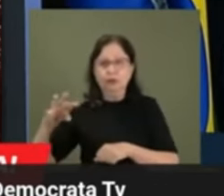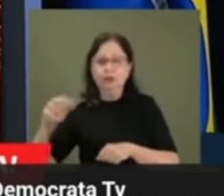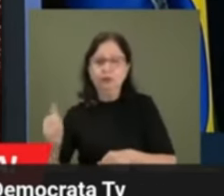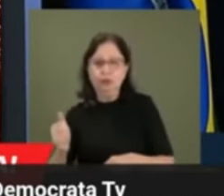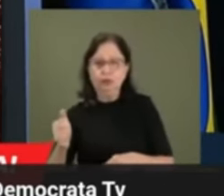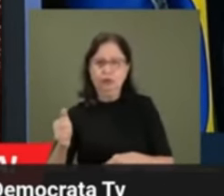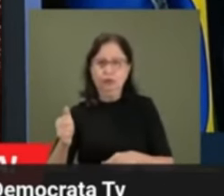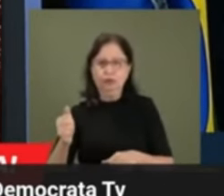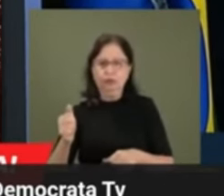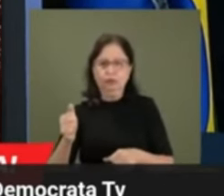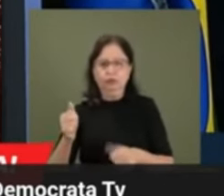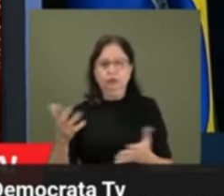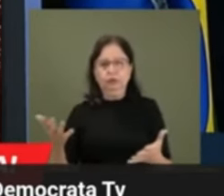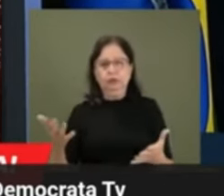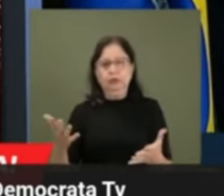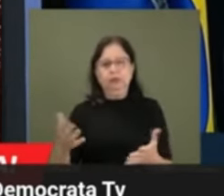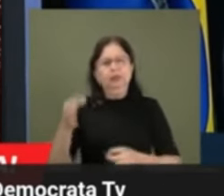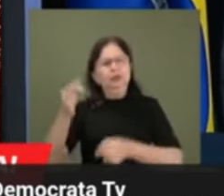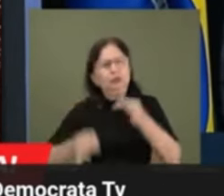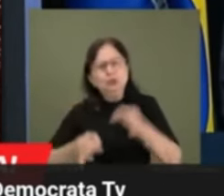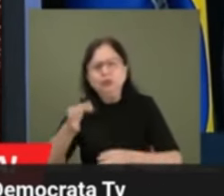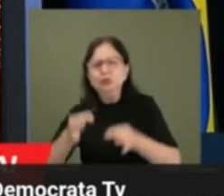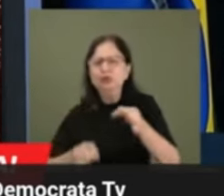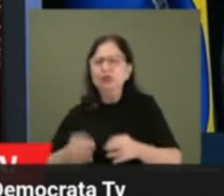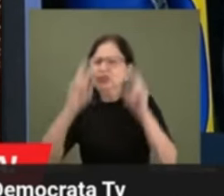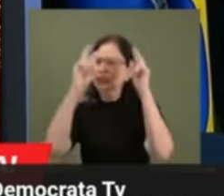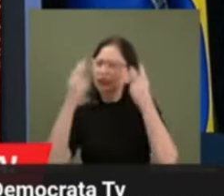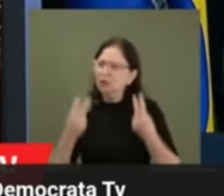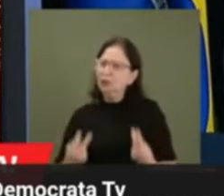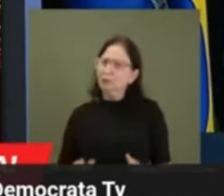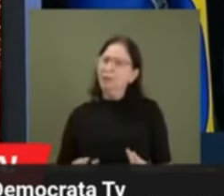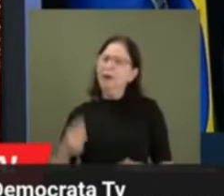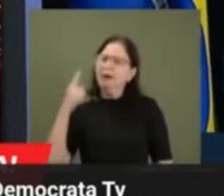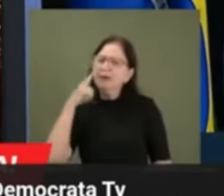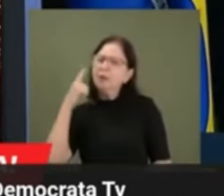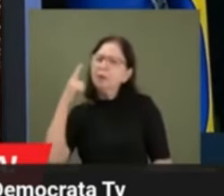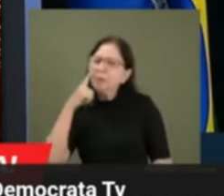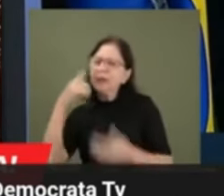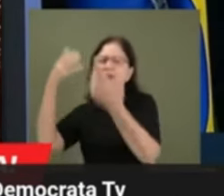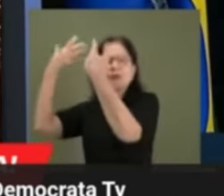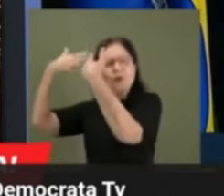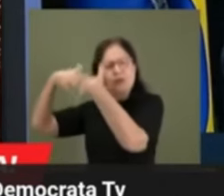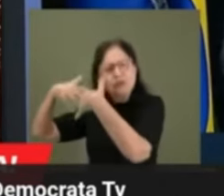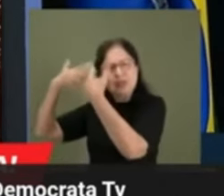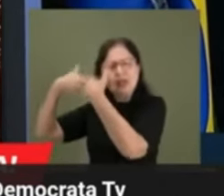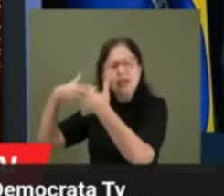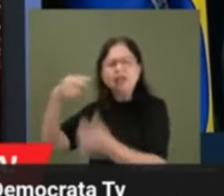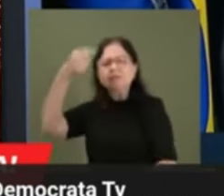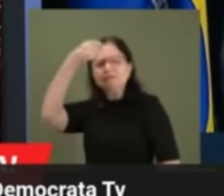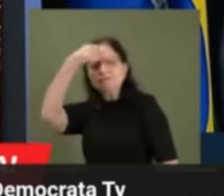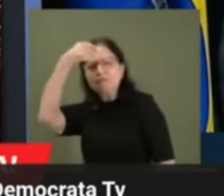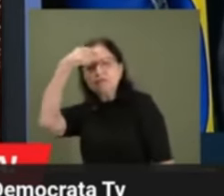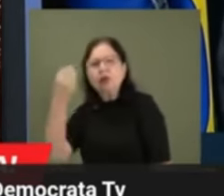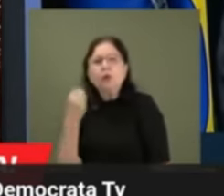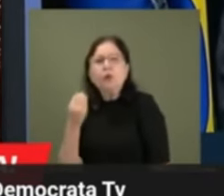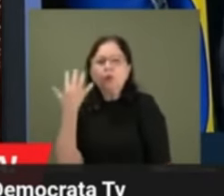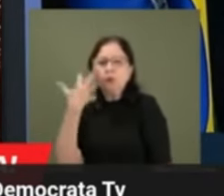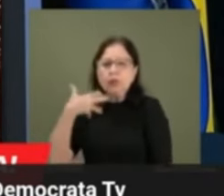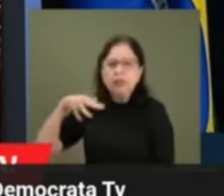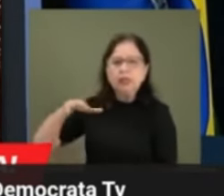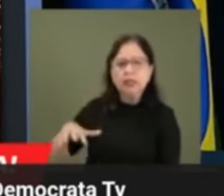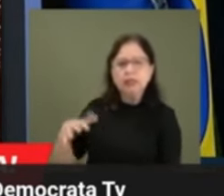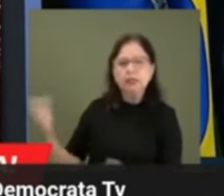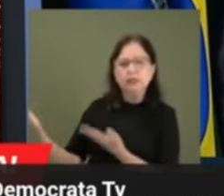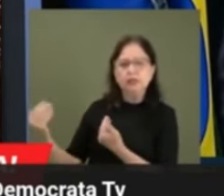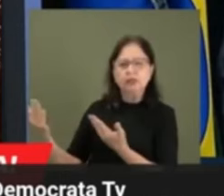movem o profundo senso de justiça que vive em nós me faz pensar nas crianças e adolescentes desse país já fragilizados pela falta de oportunidade agora